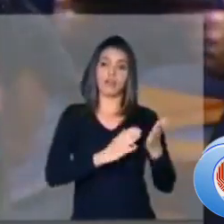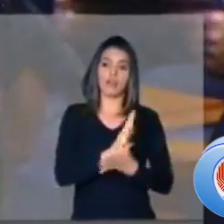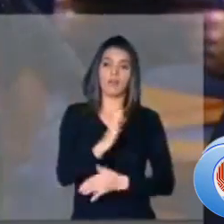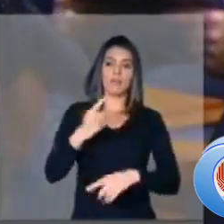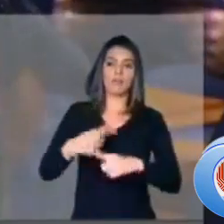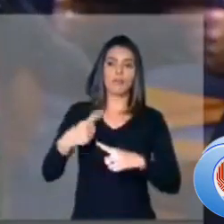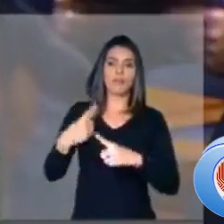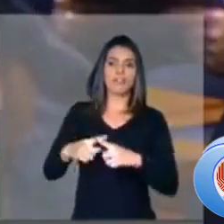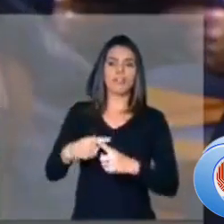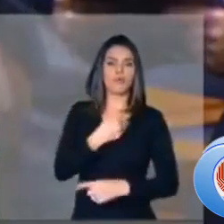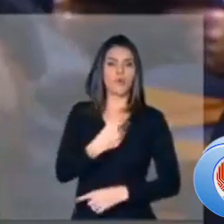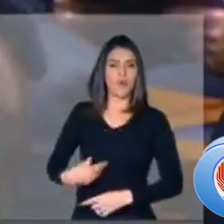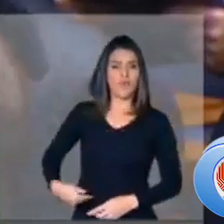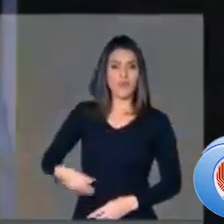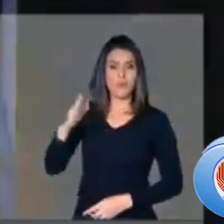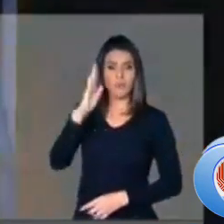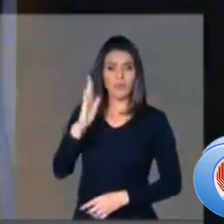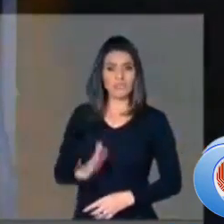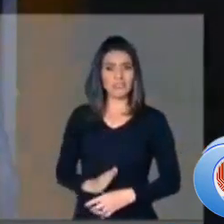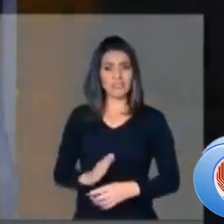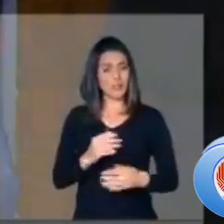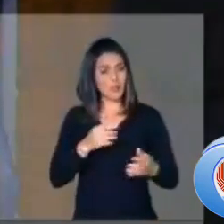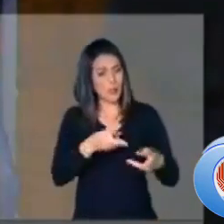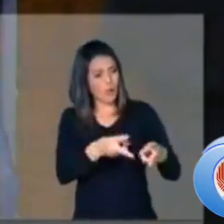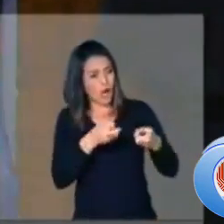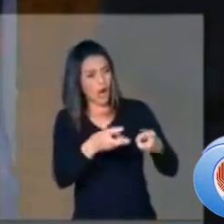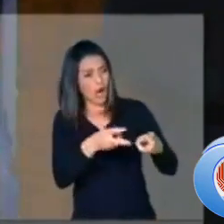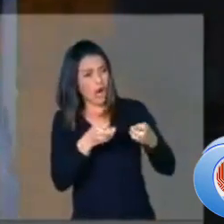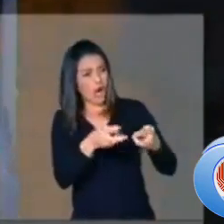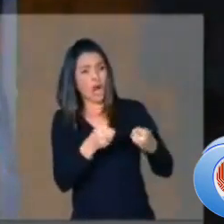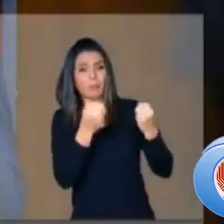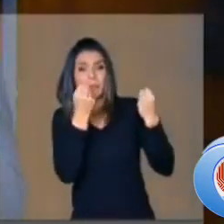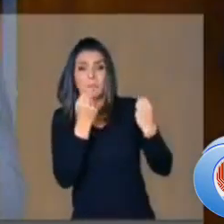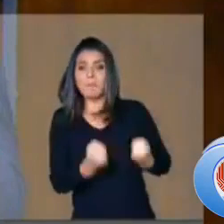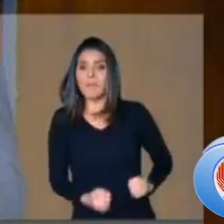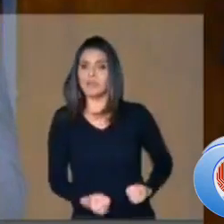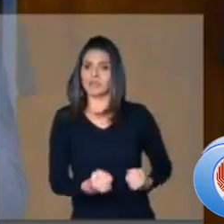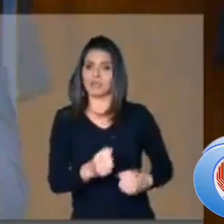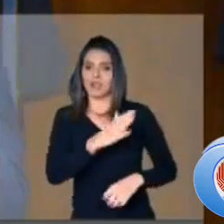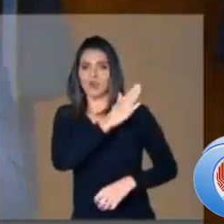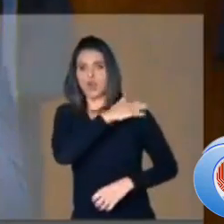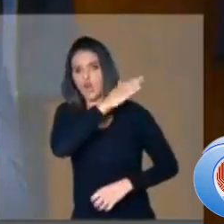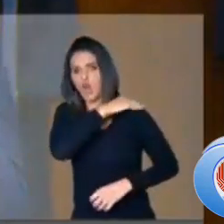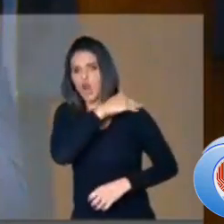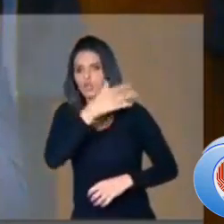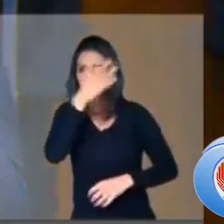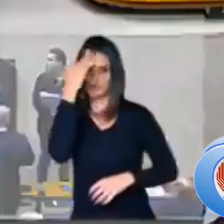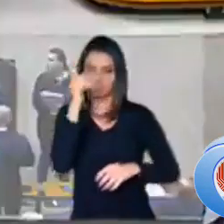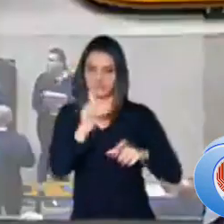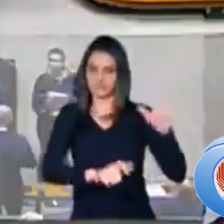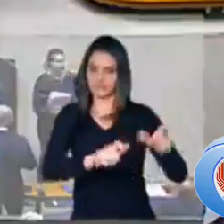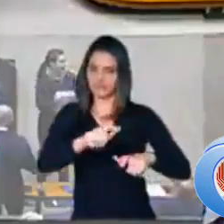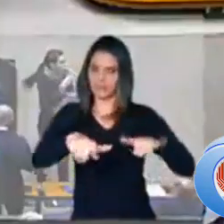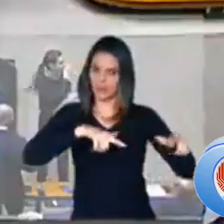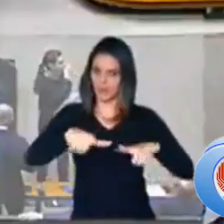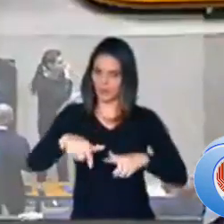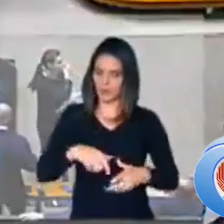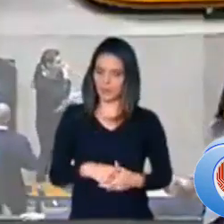das costas do trabalhador. Deputada, quer falar pela liderança do governo? Senhor